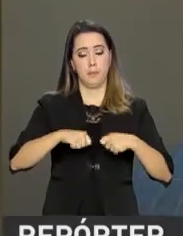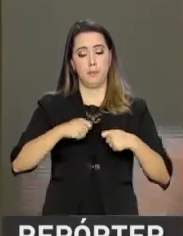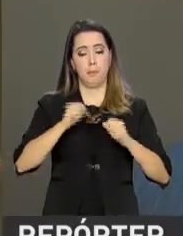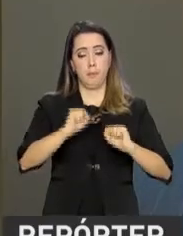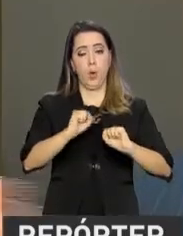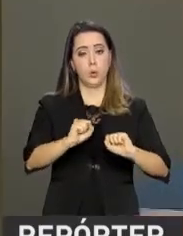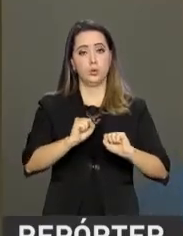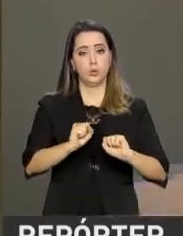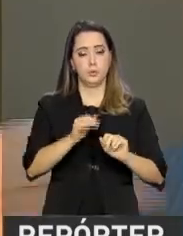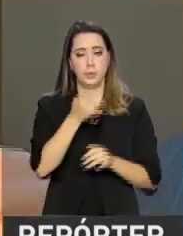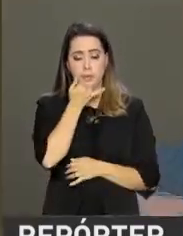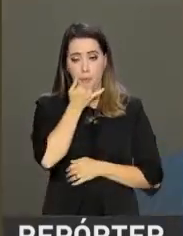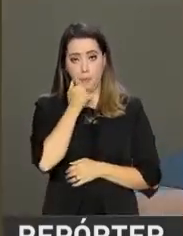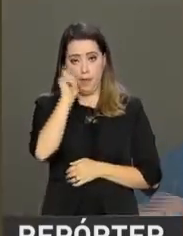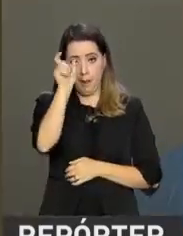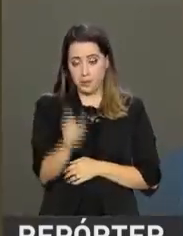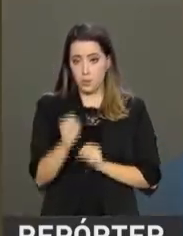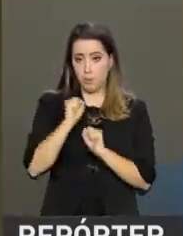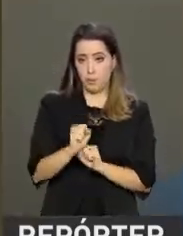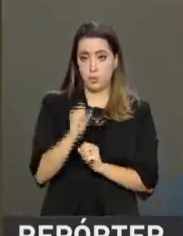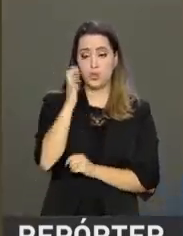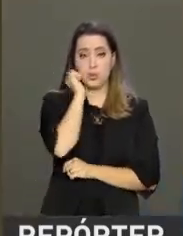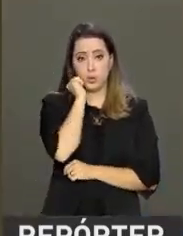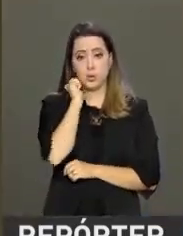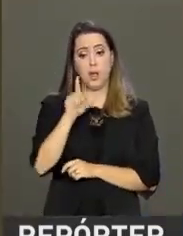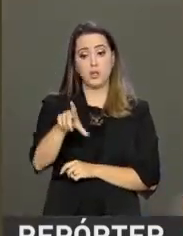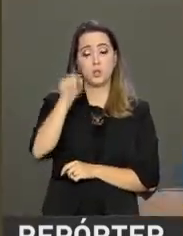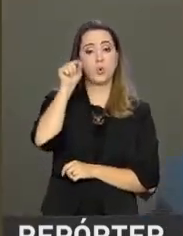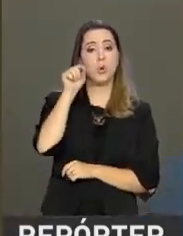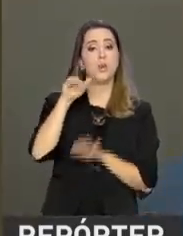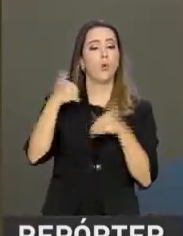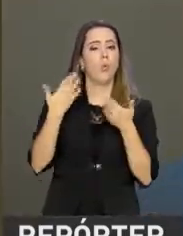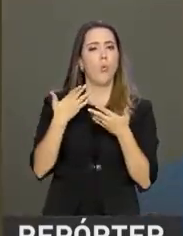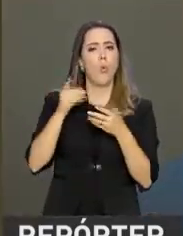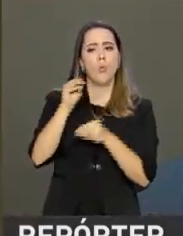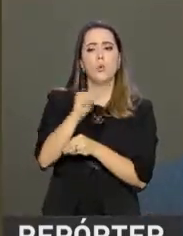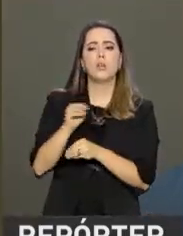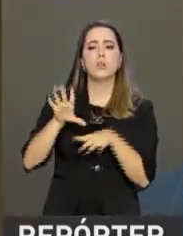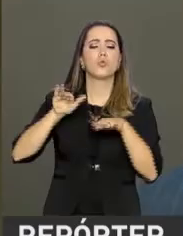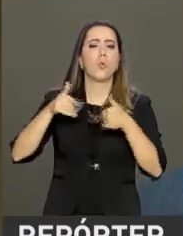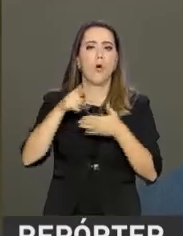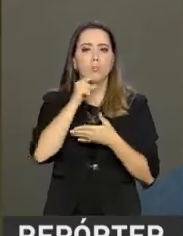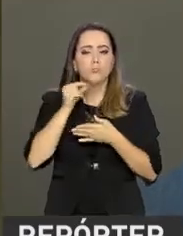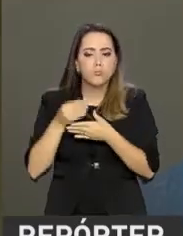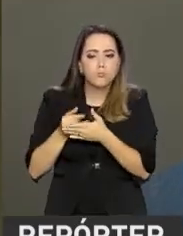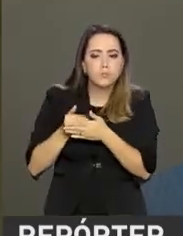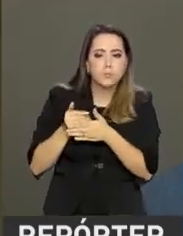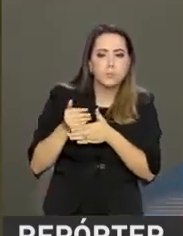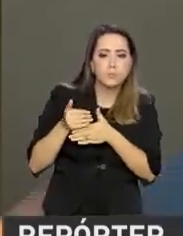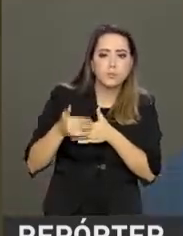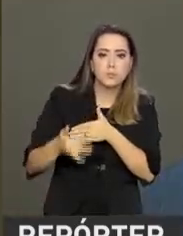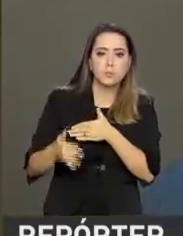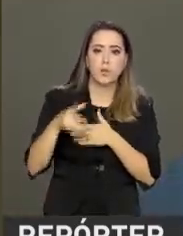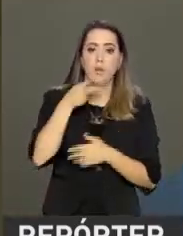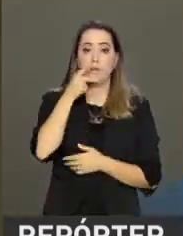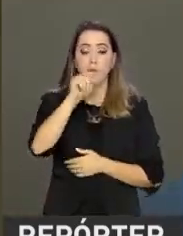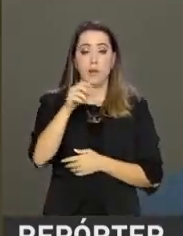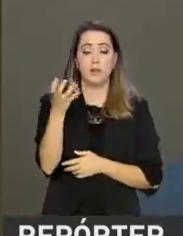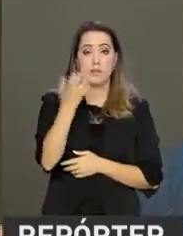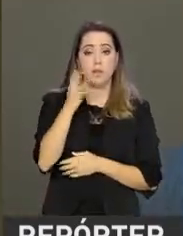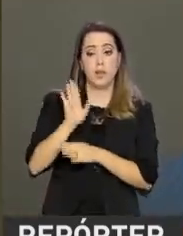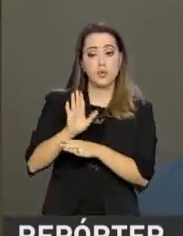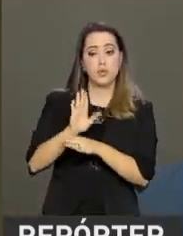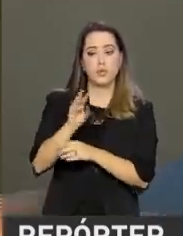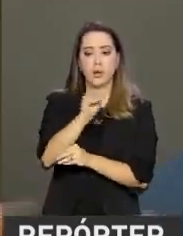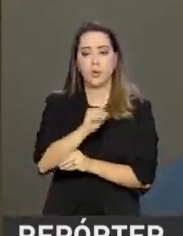nascente por meio da internet. Ele entra em contato com o proprietário, diz que quer adotar a